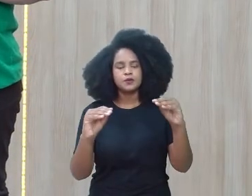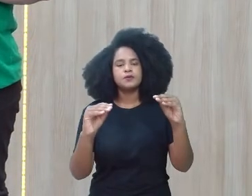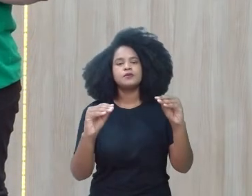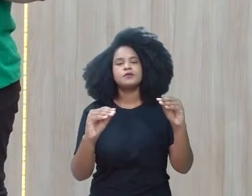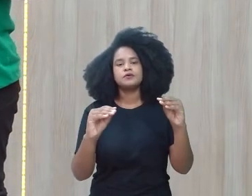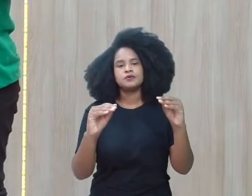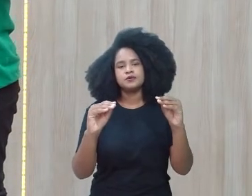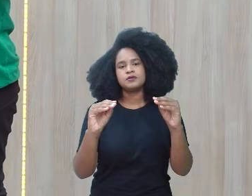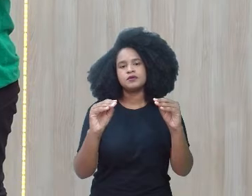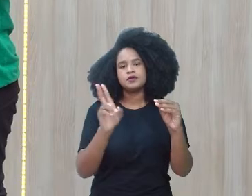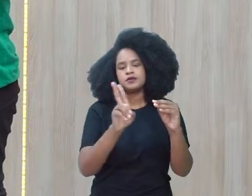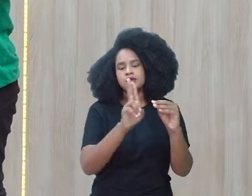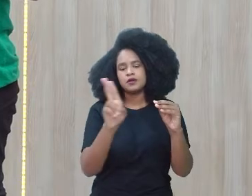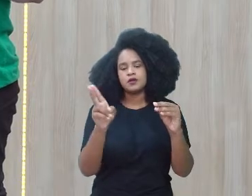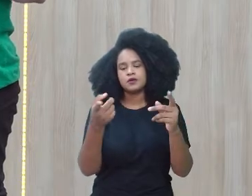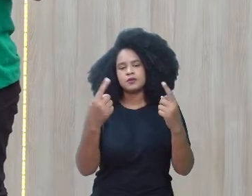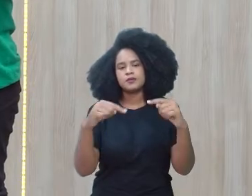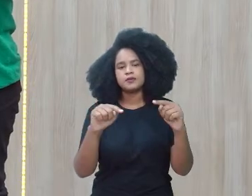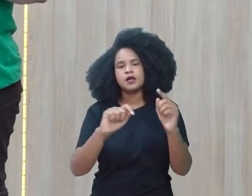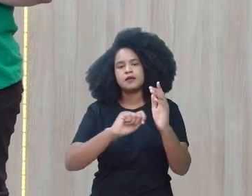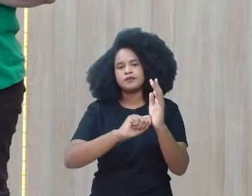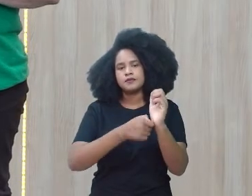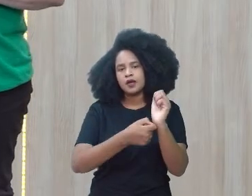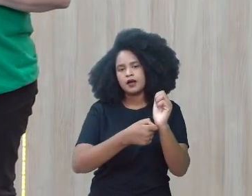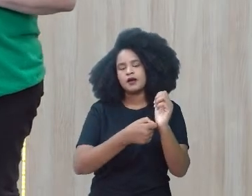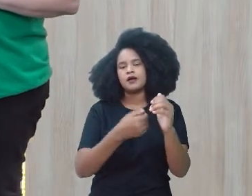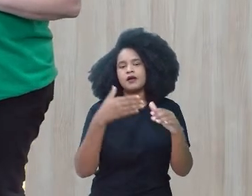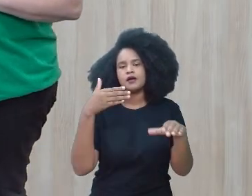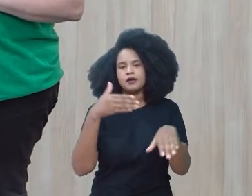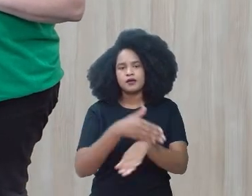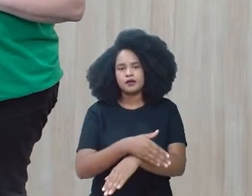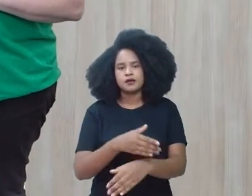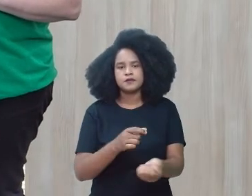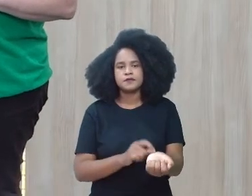Com esse processo no início da nossa aula.